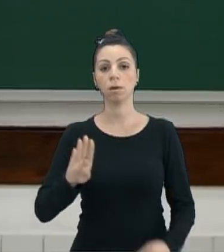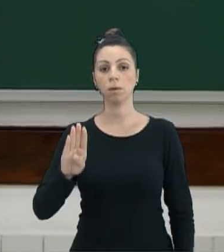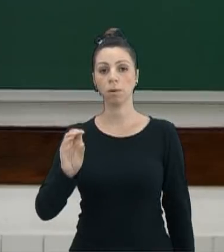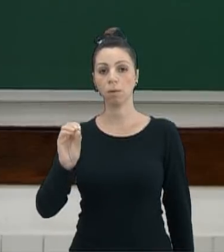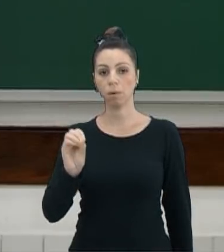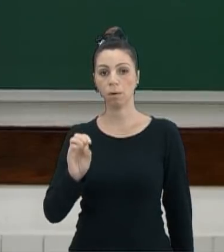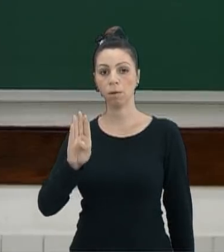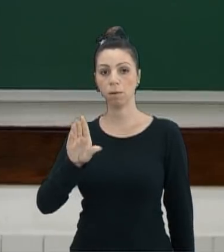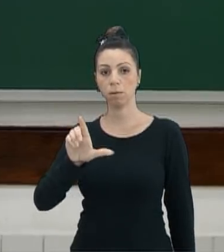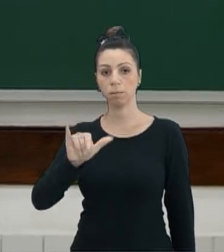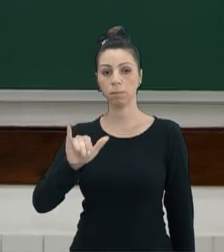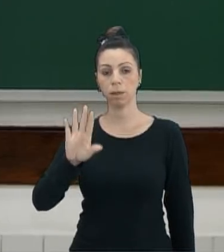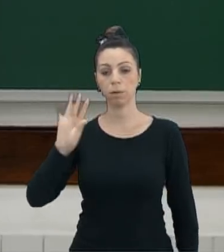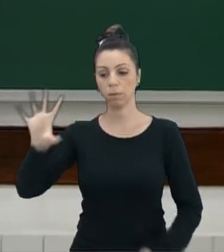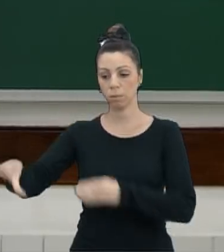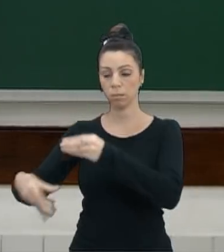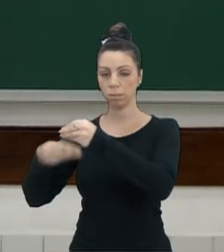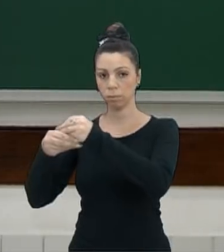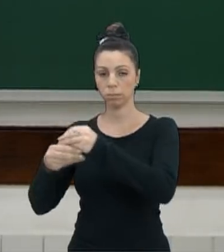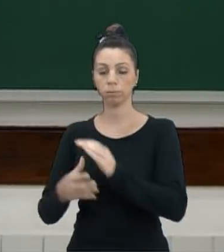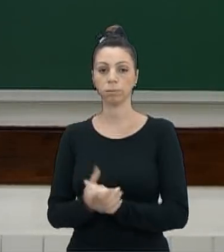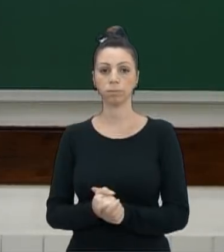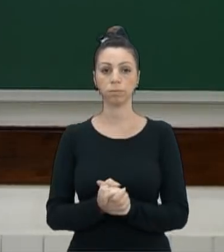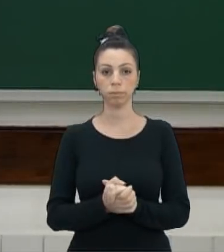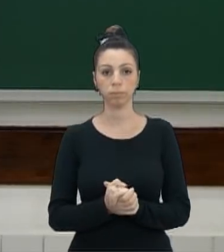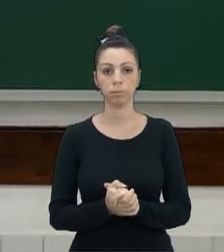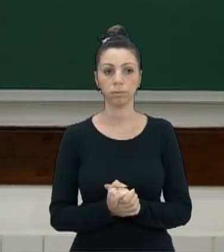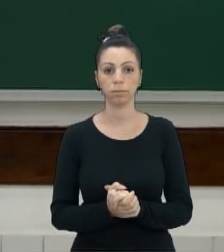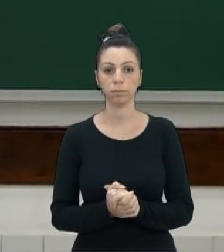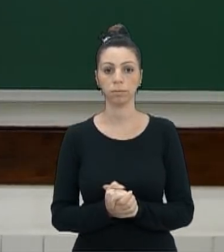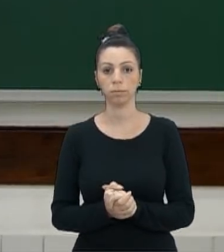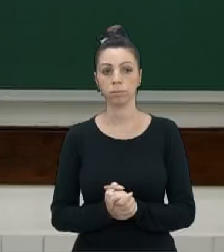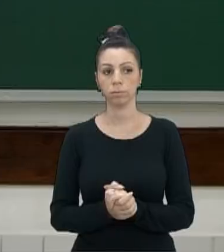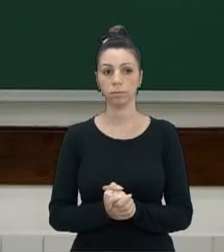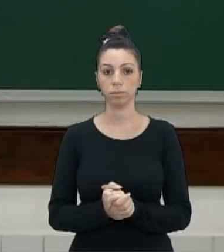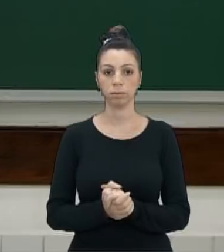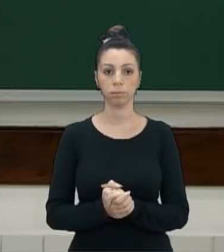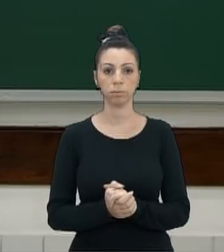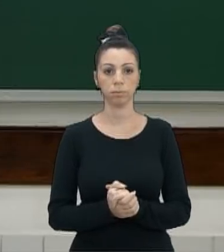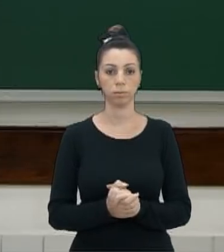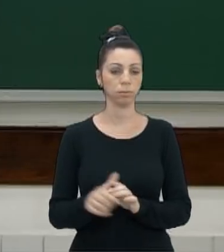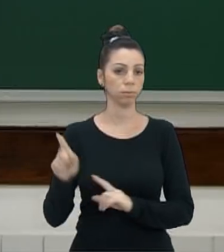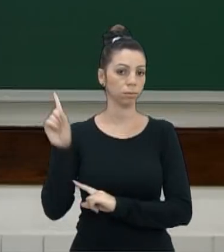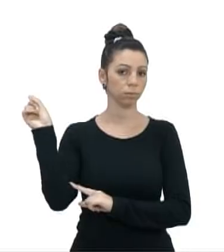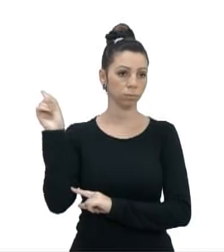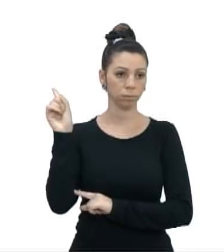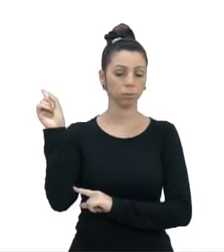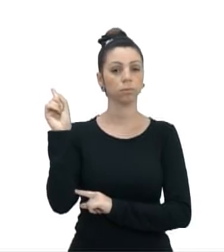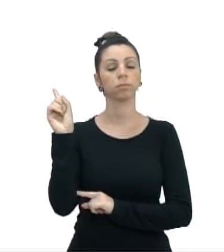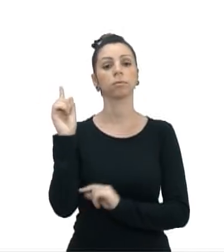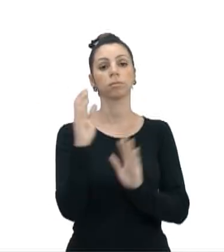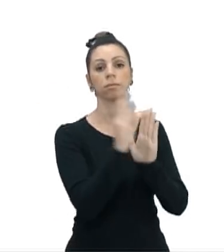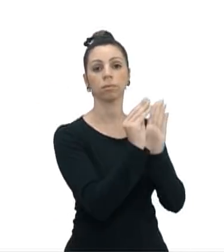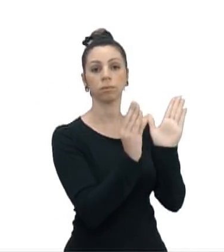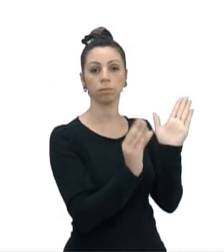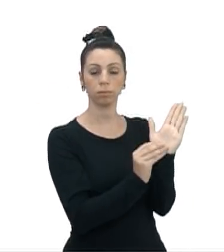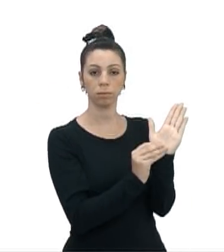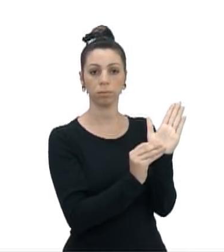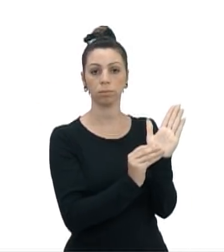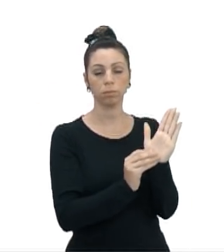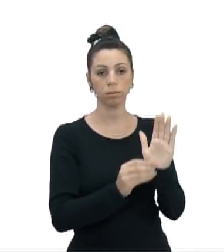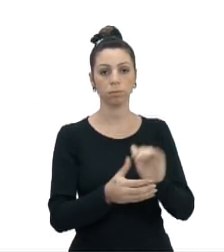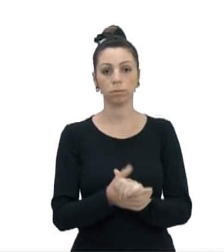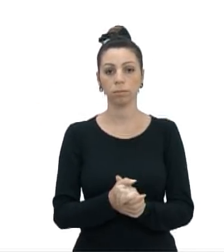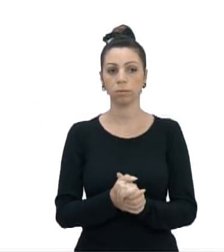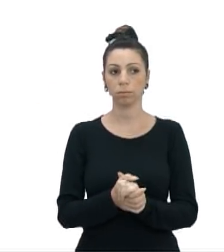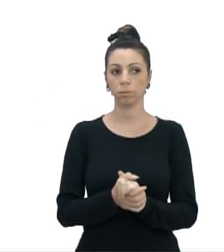um novo tipo de pronome pessoal. Tudo bem? Então, esses são os nossos conteúdos, né? E